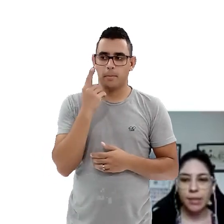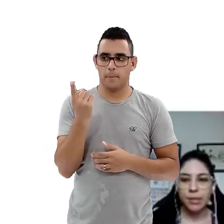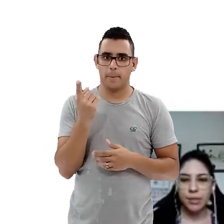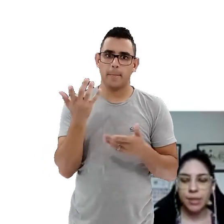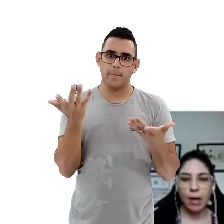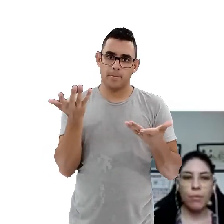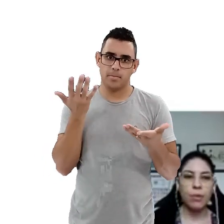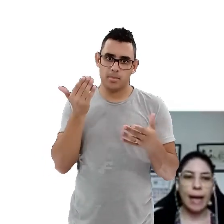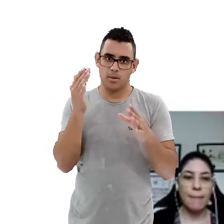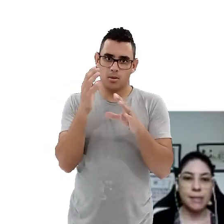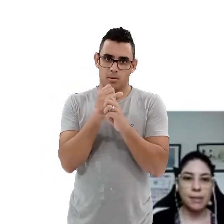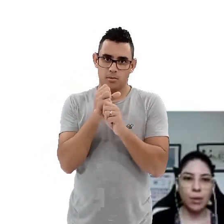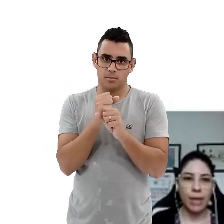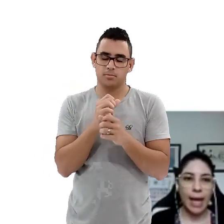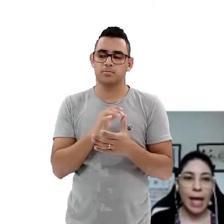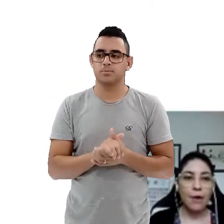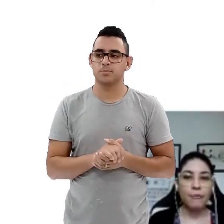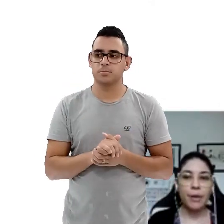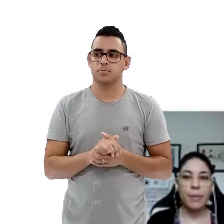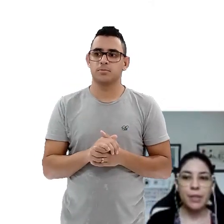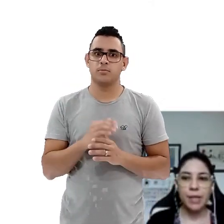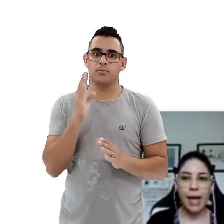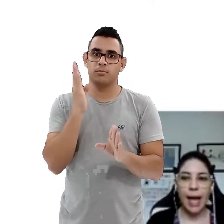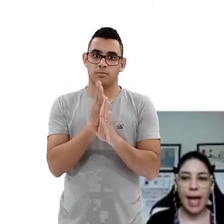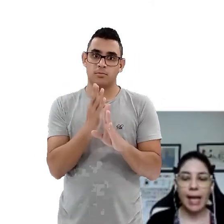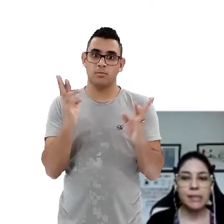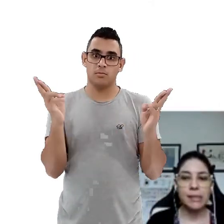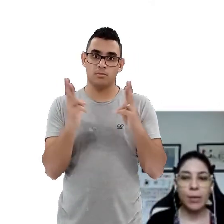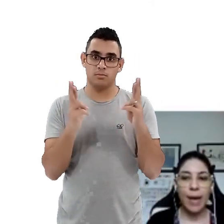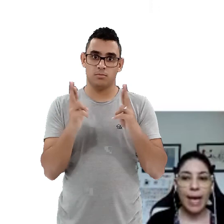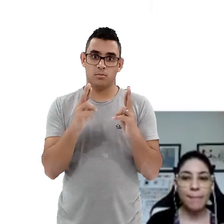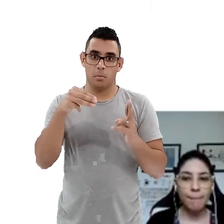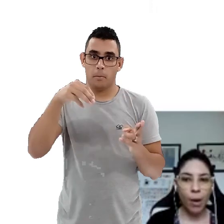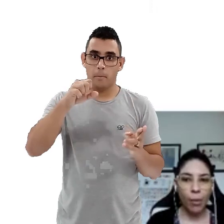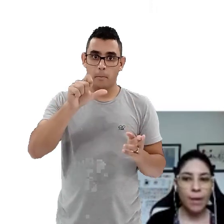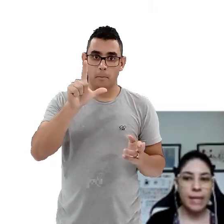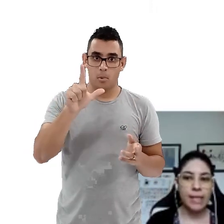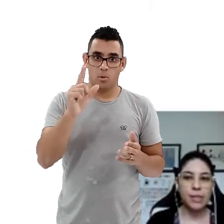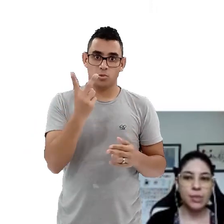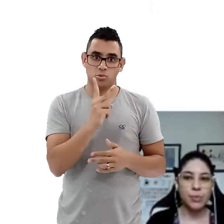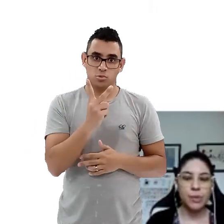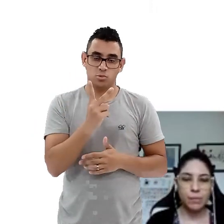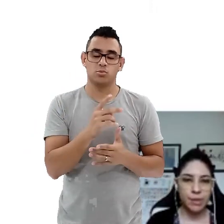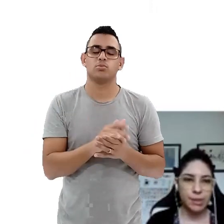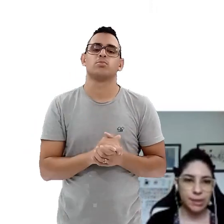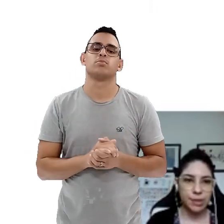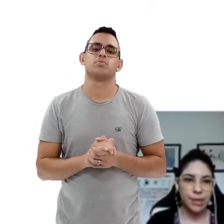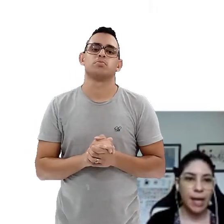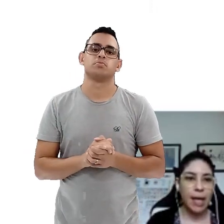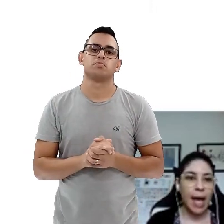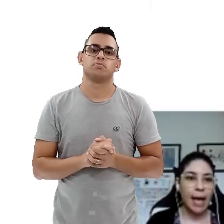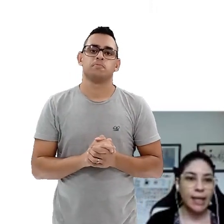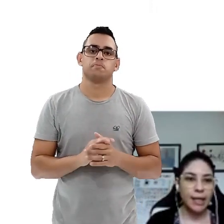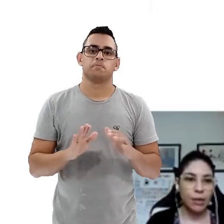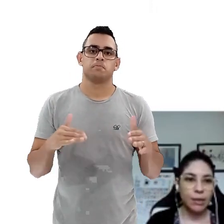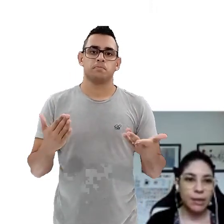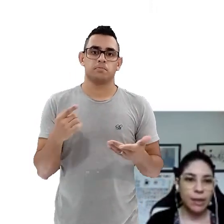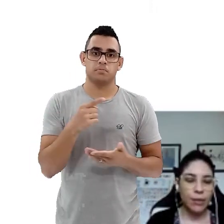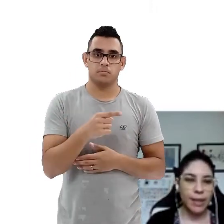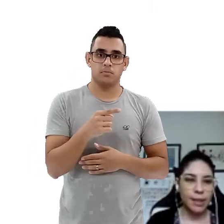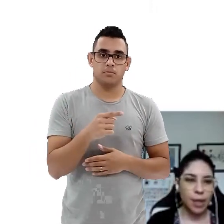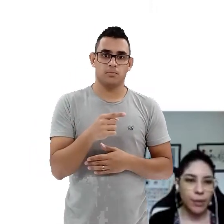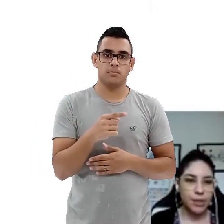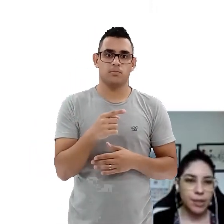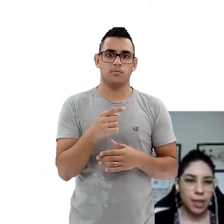aqui, antes da gente calcular a massa molar, vamos achar a relação em mol dessas duas substâncias, tá? Aqui, ó,